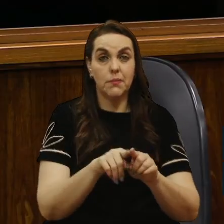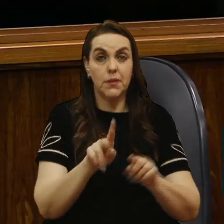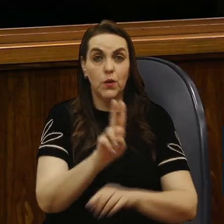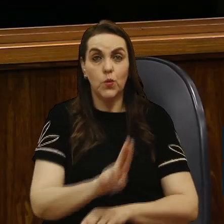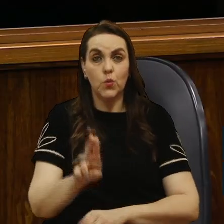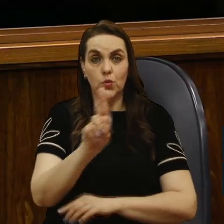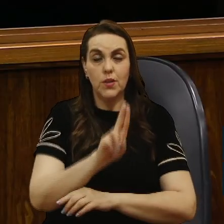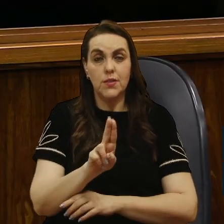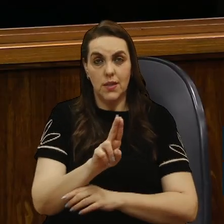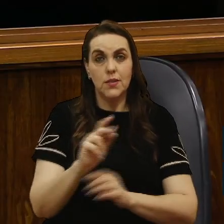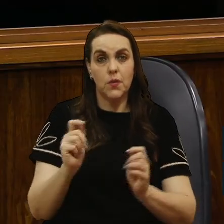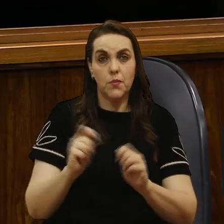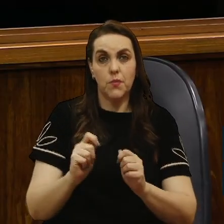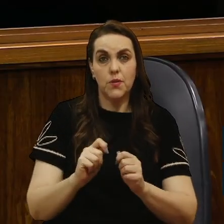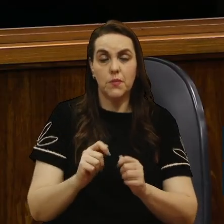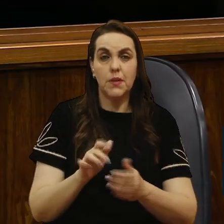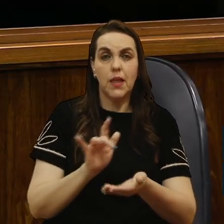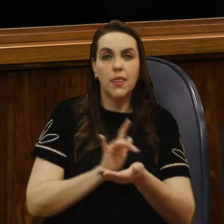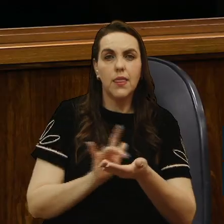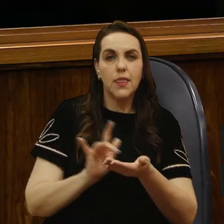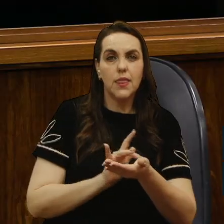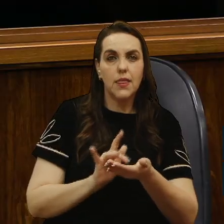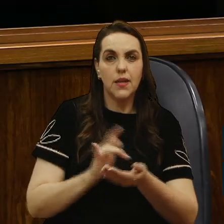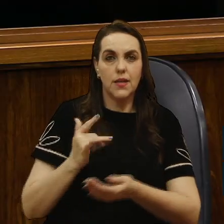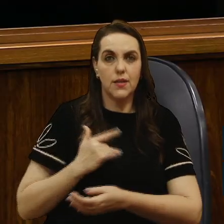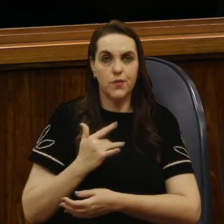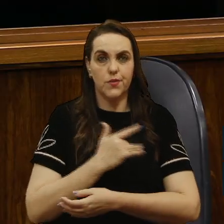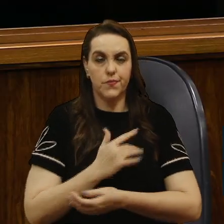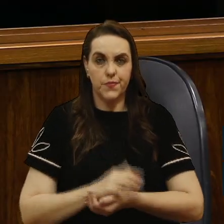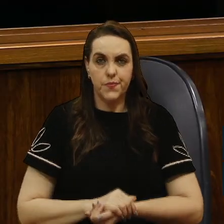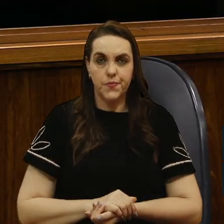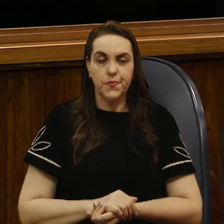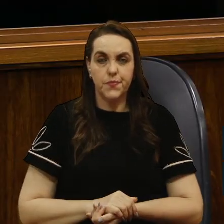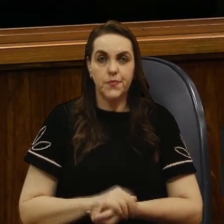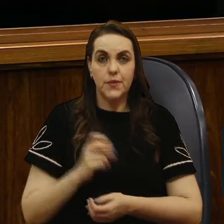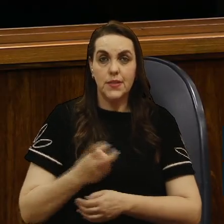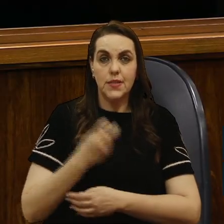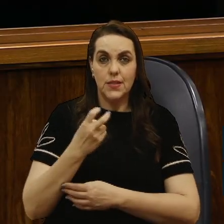utilização de ferramentas de saúde digital? 5. Das